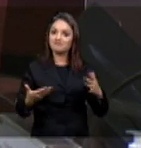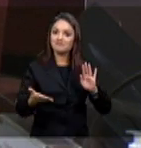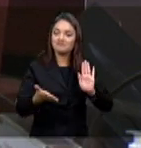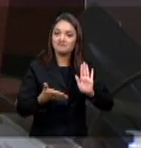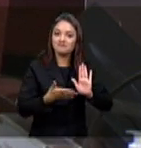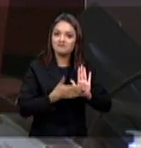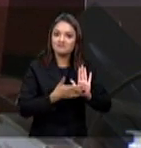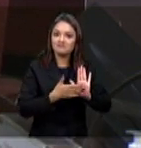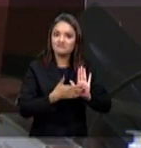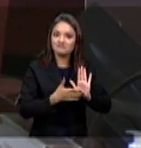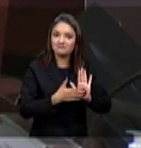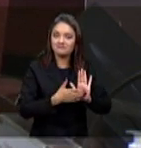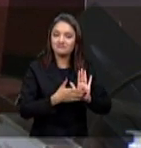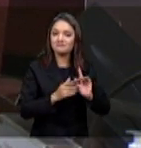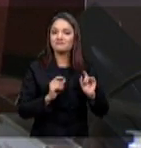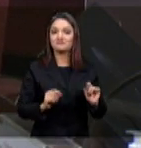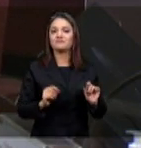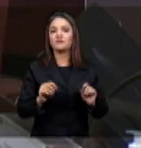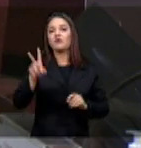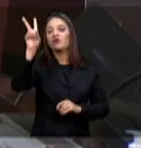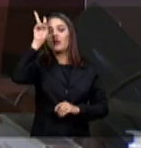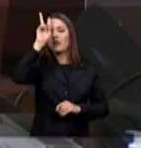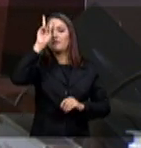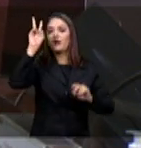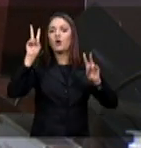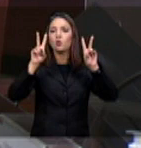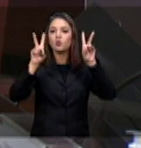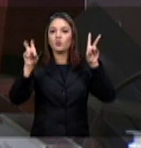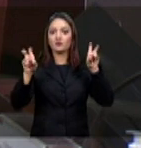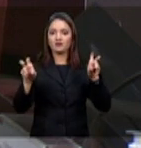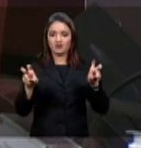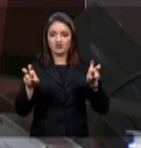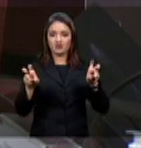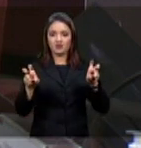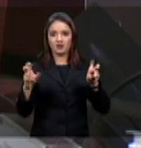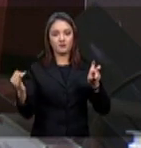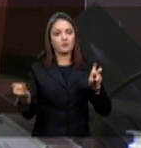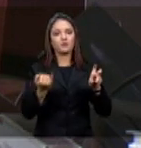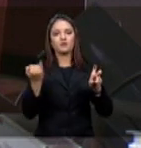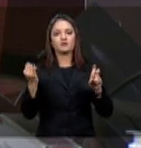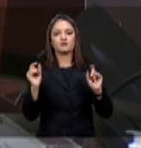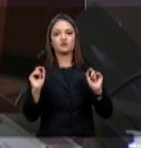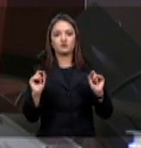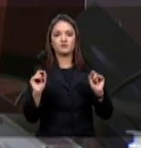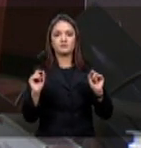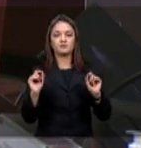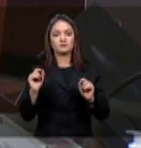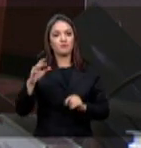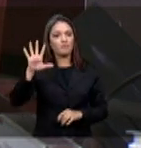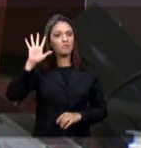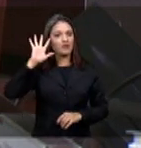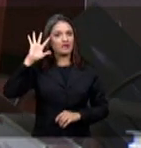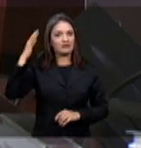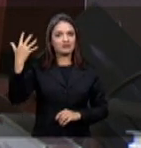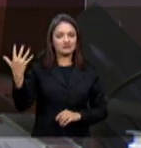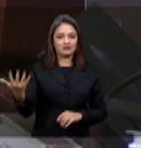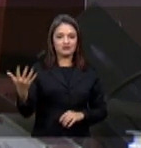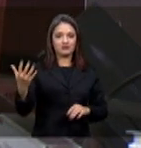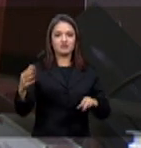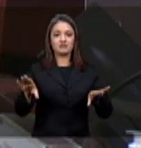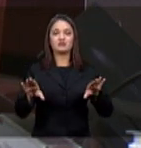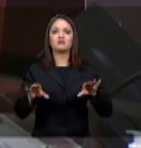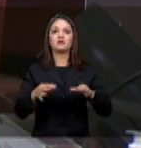lembrar o que é um tema que diz respeito a todos nós da recente decisão da corte interamericana